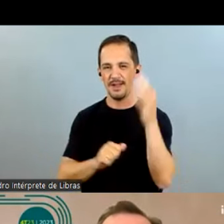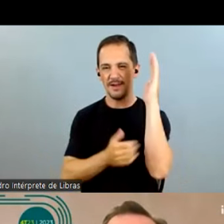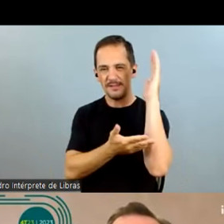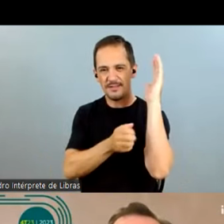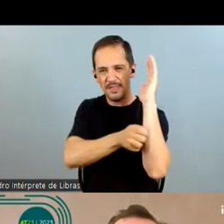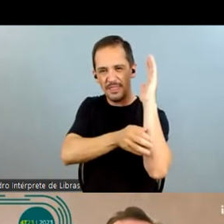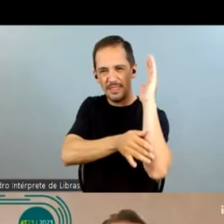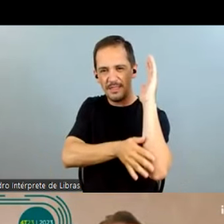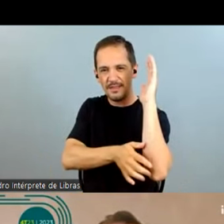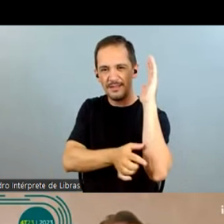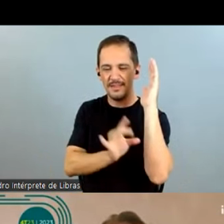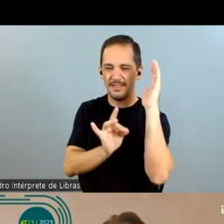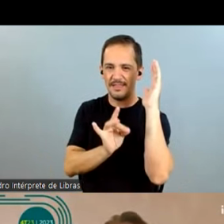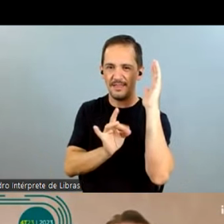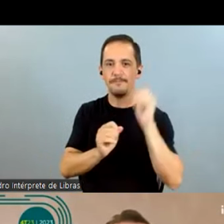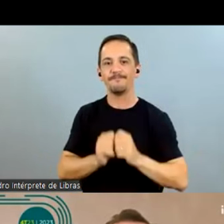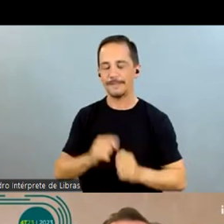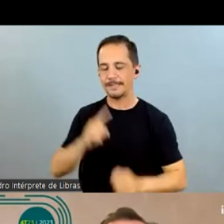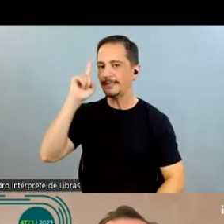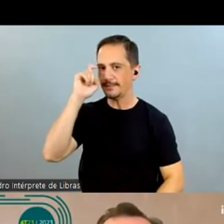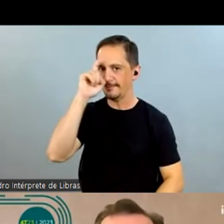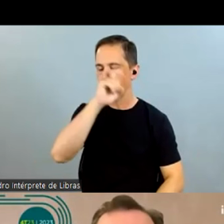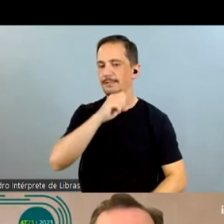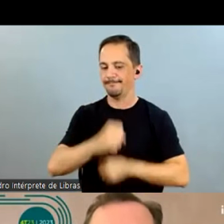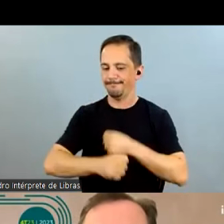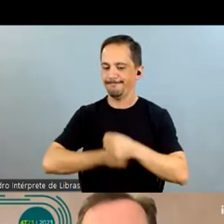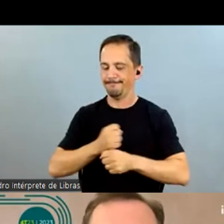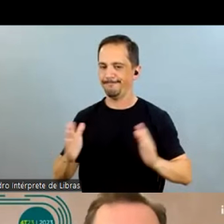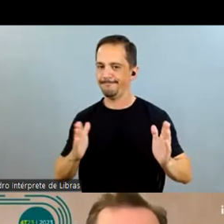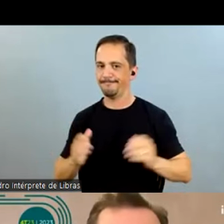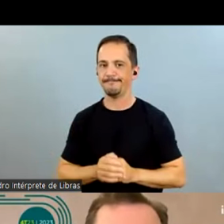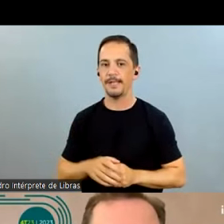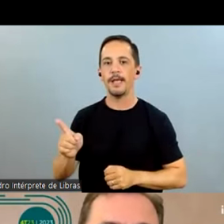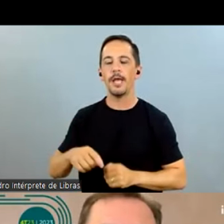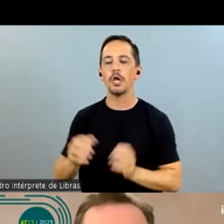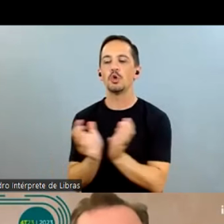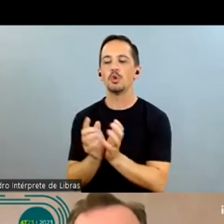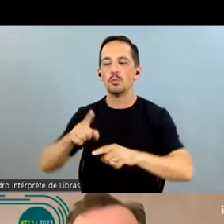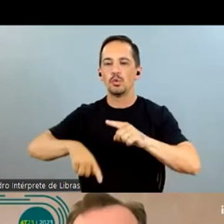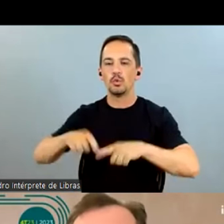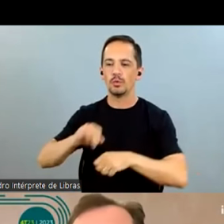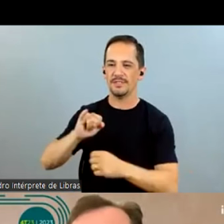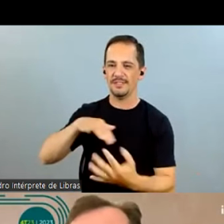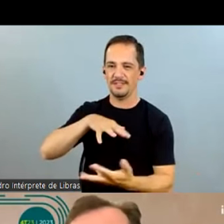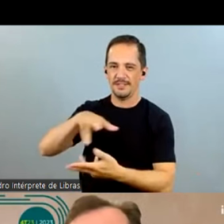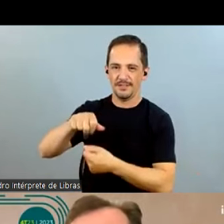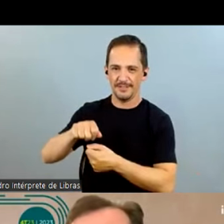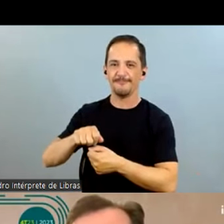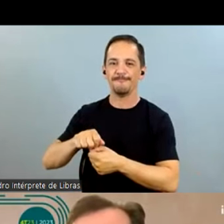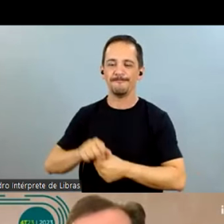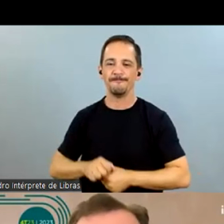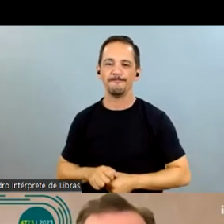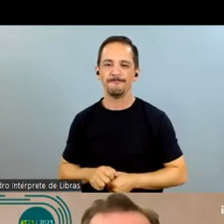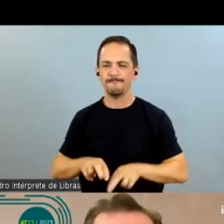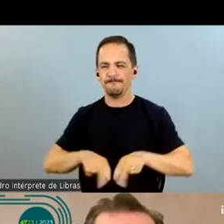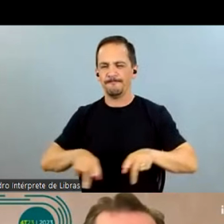difícil desse negócio as resinas são commodities internacionais tanto o breu como a ter bentina e a demanda por esse produto que